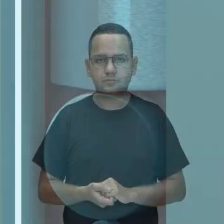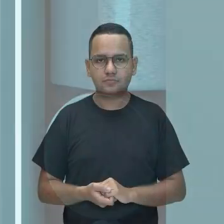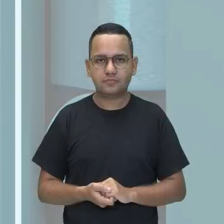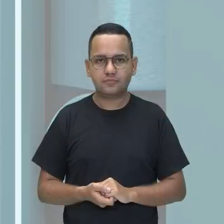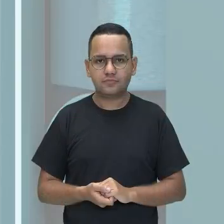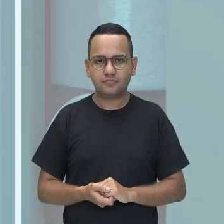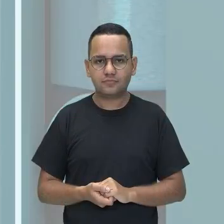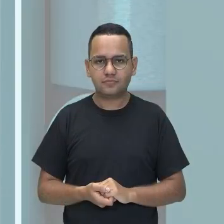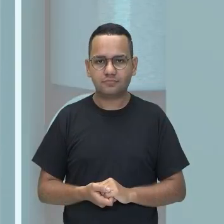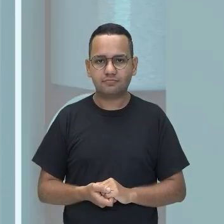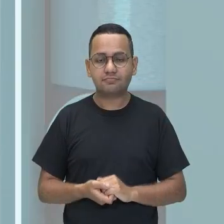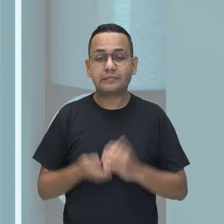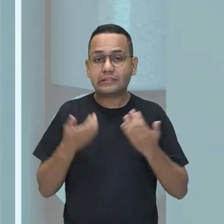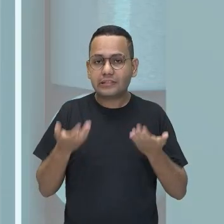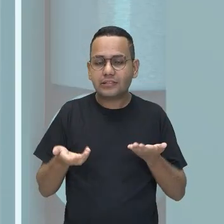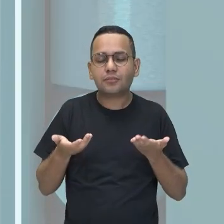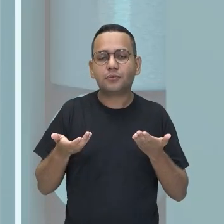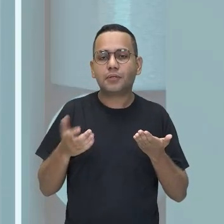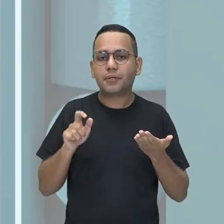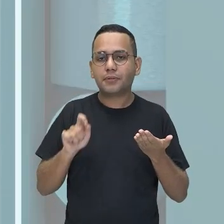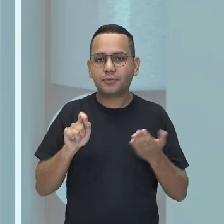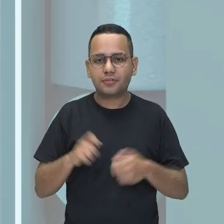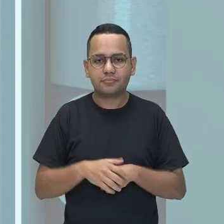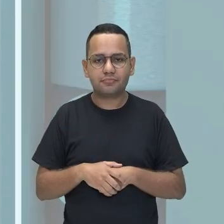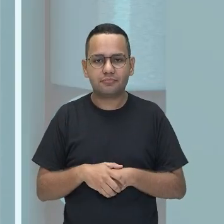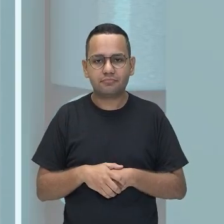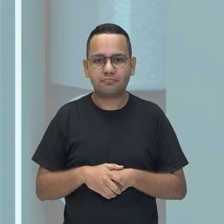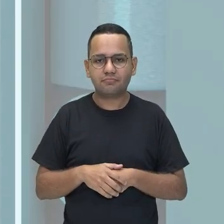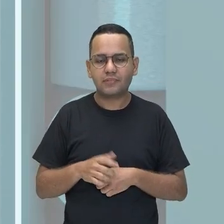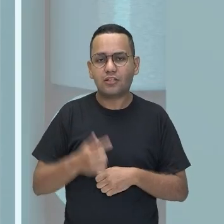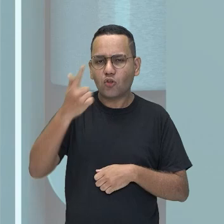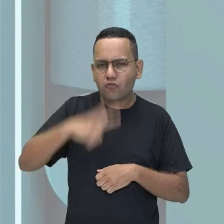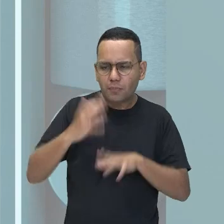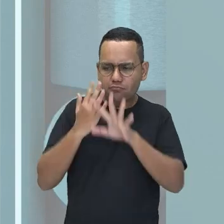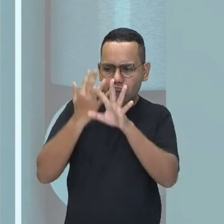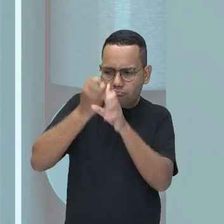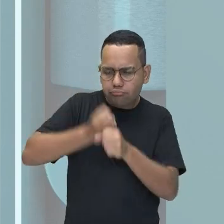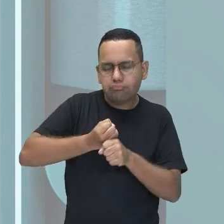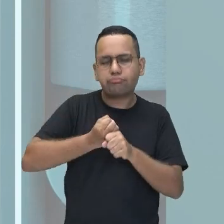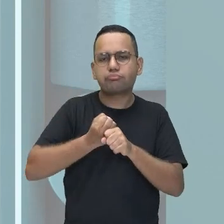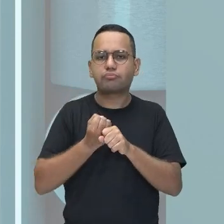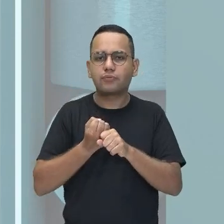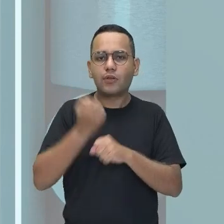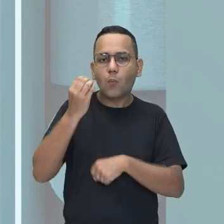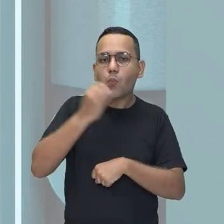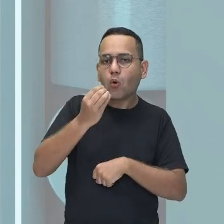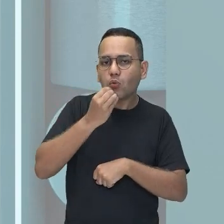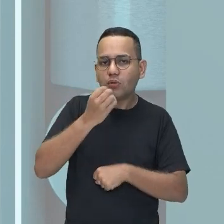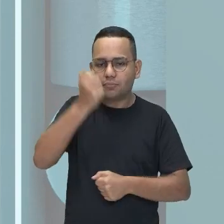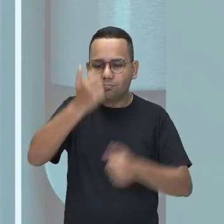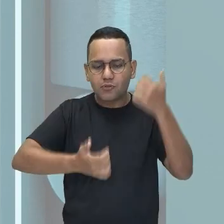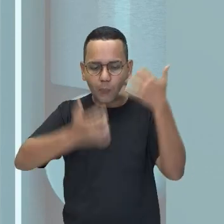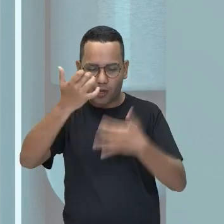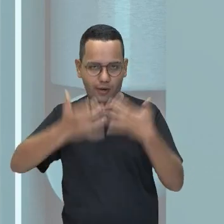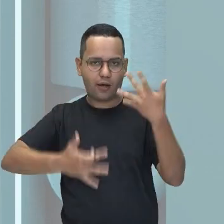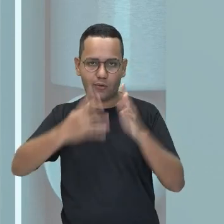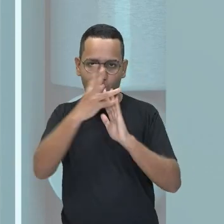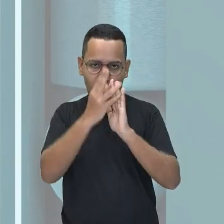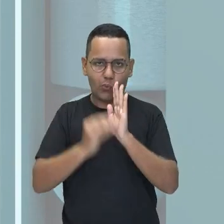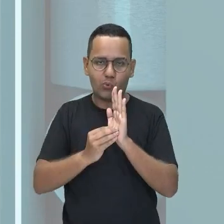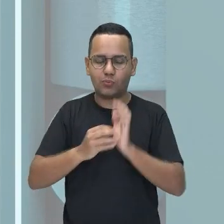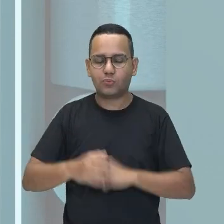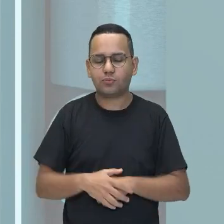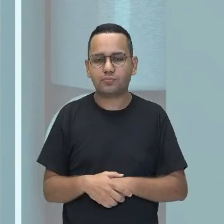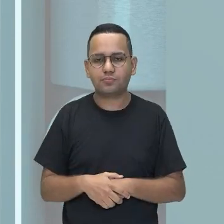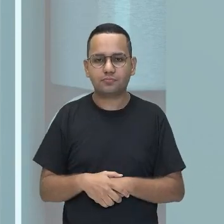Bom, essa é a oportunidade que nós teremos de rever aí os conceitos, os conteúdos, tudo que nós estudamos nessa